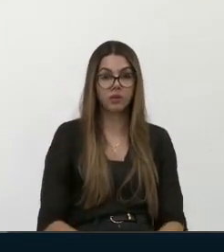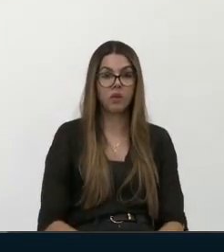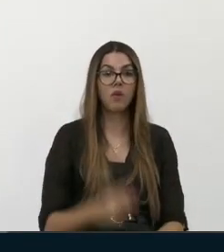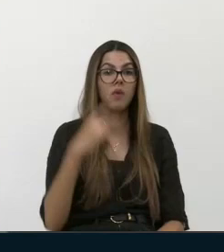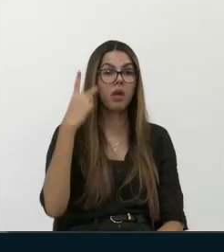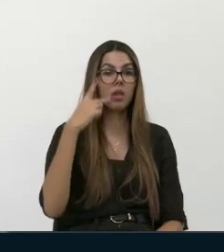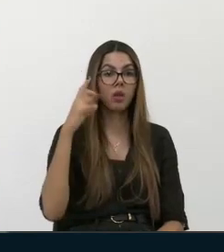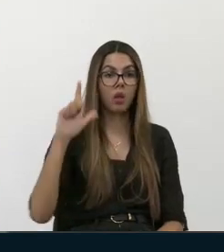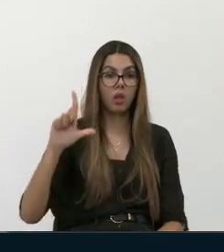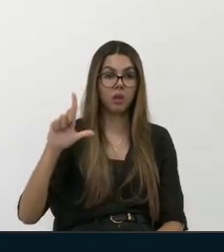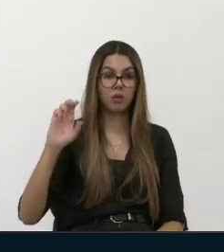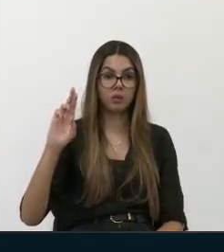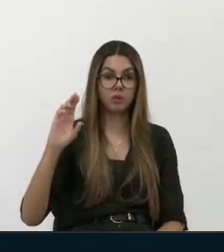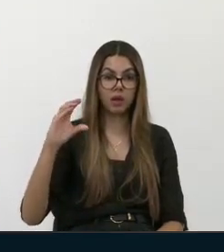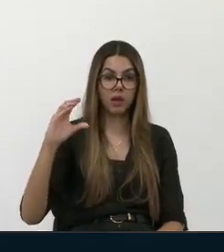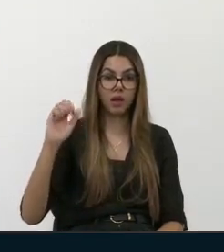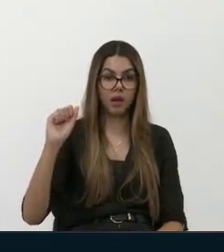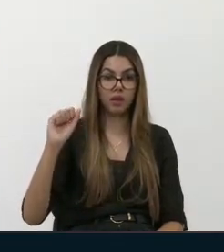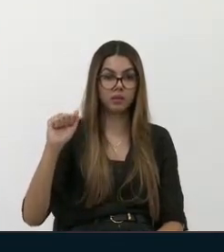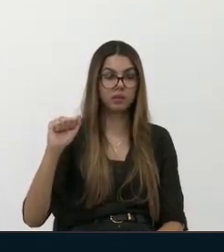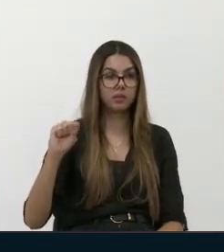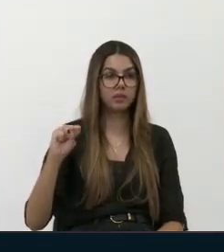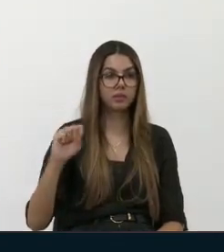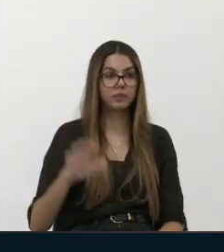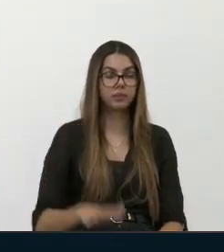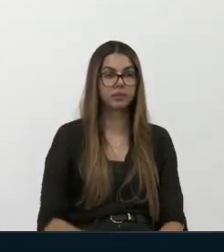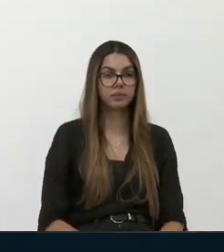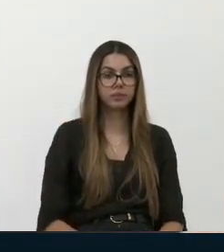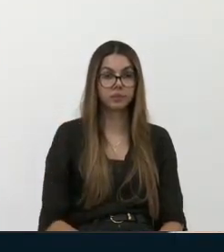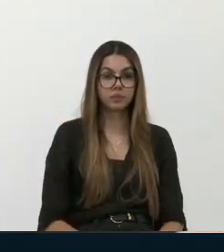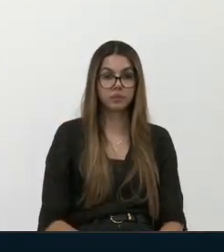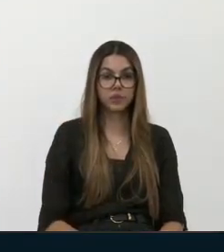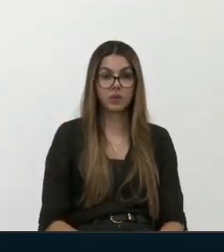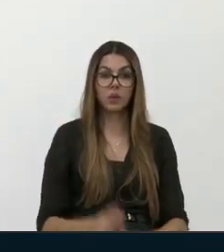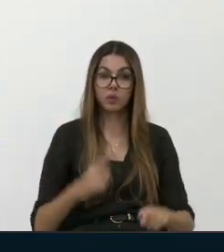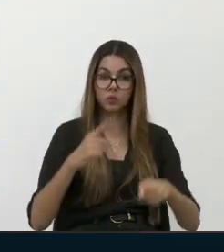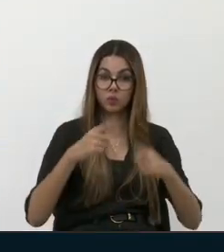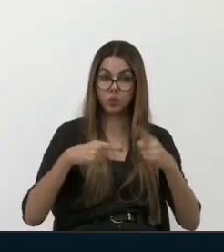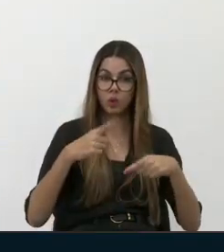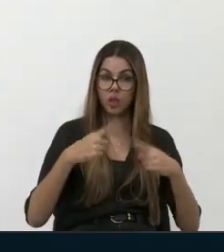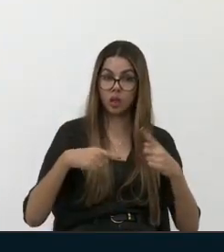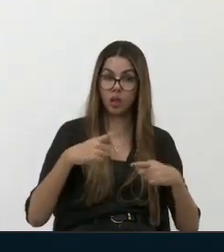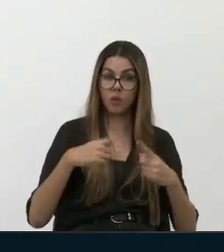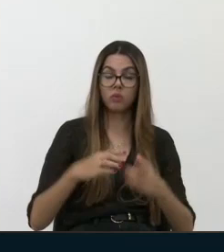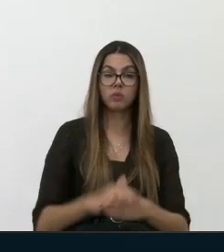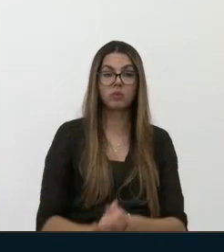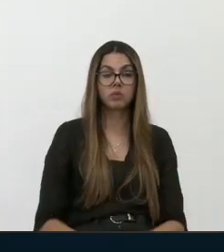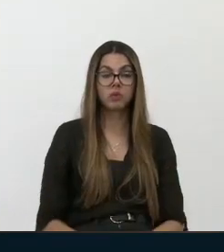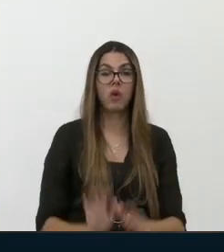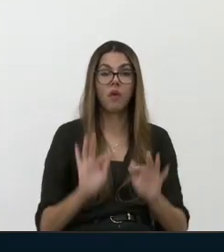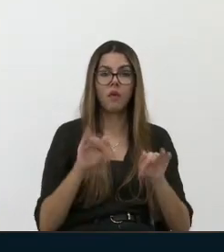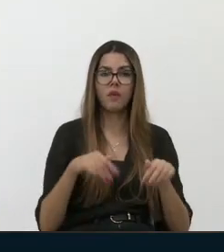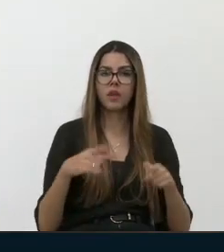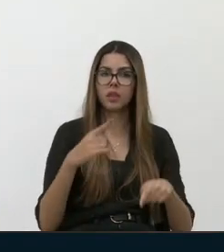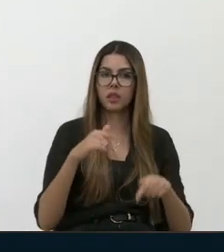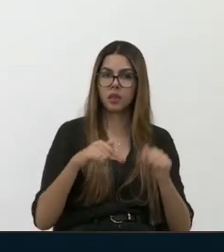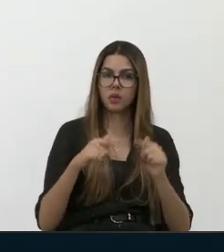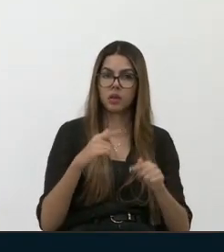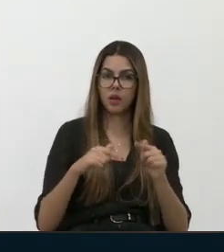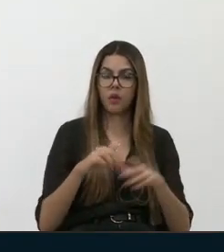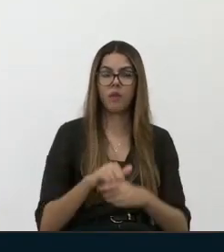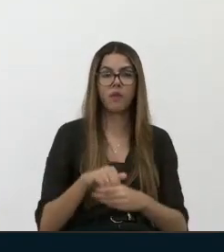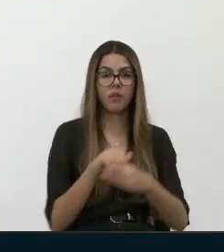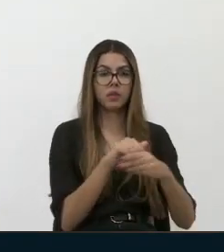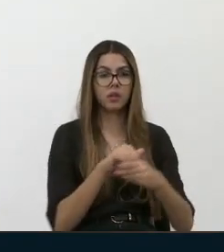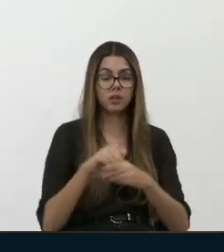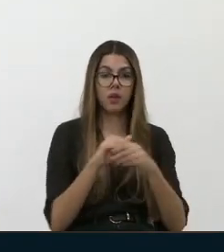Lucas Sanches. Em discussão, Encerrada a discussão e votação.